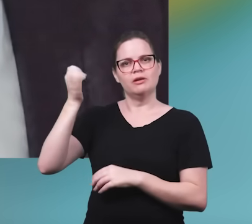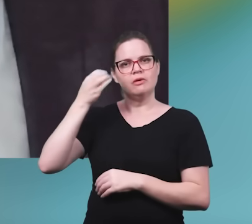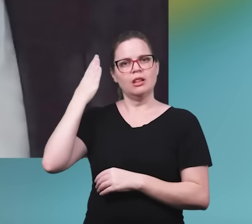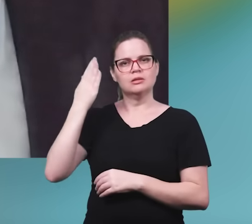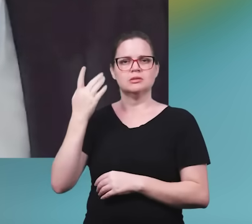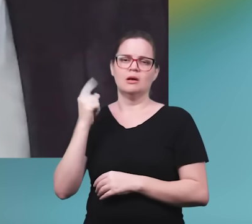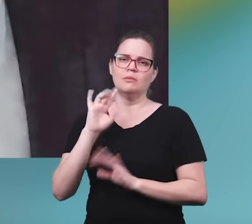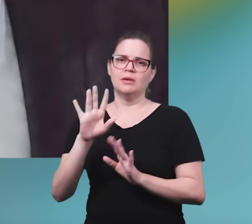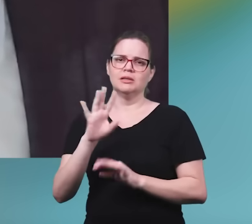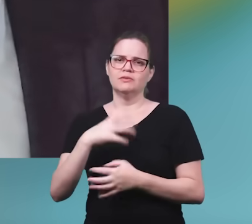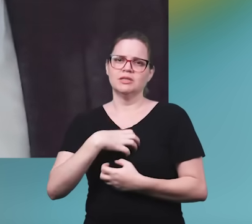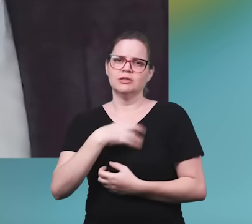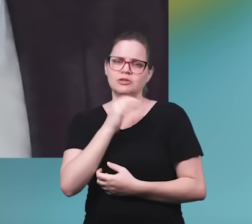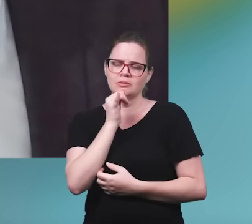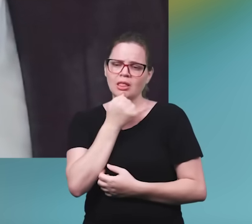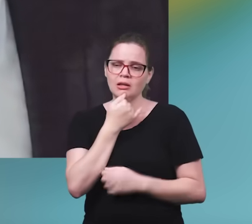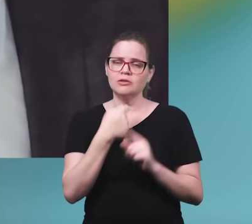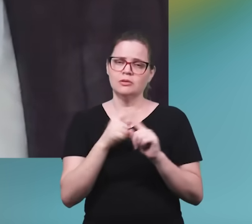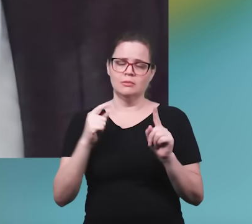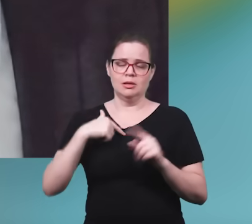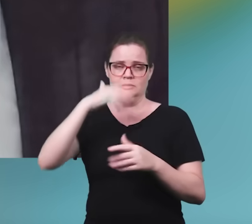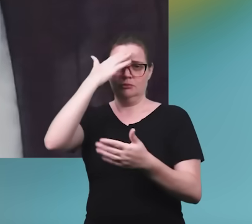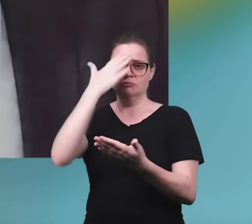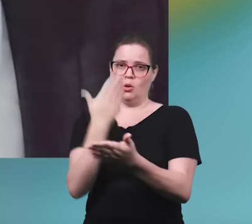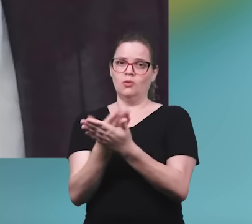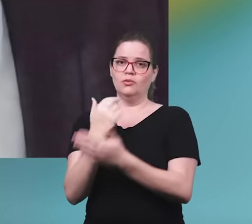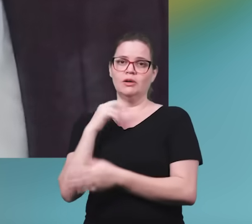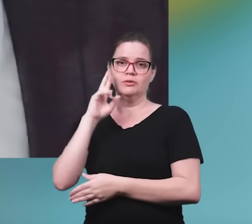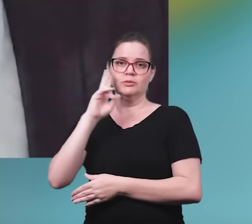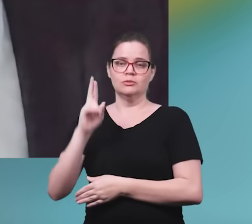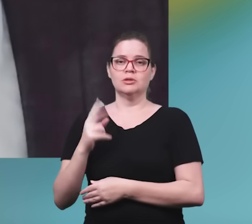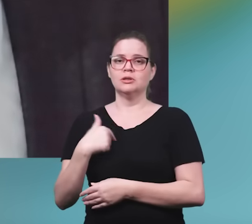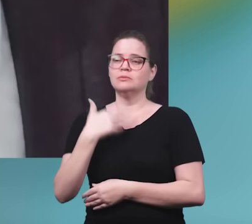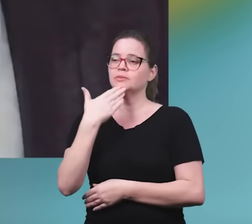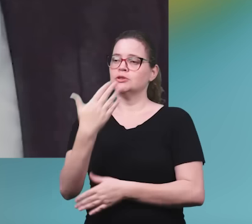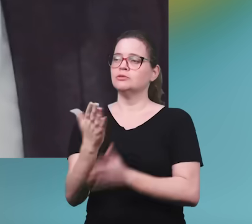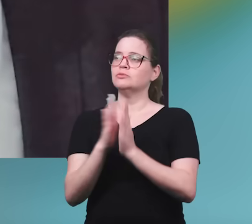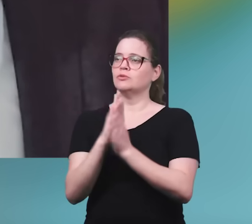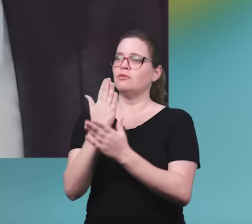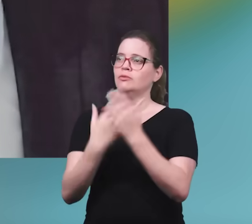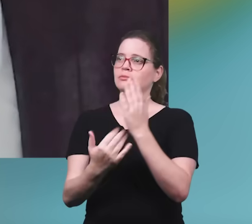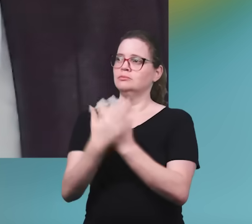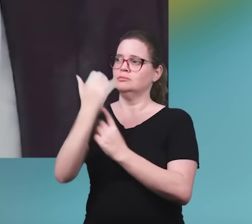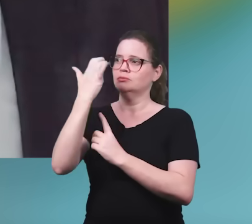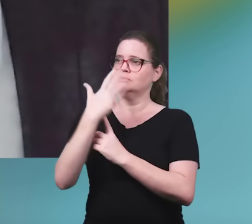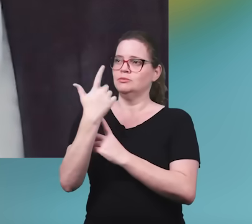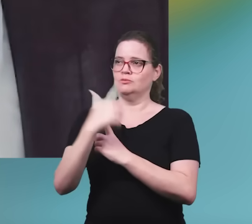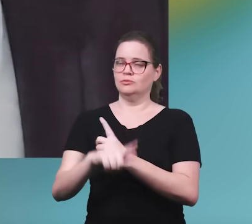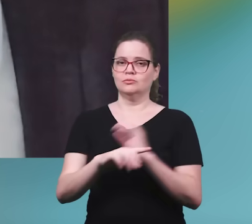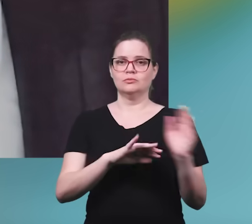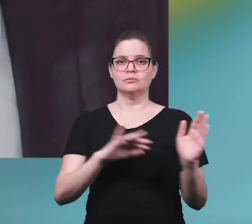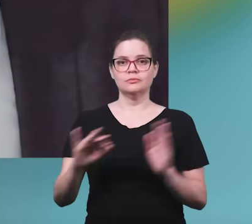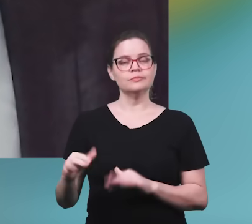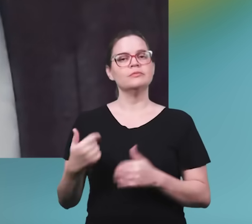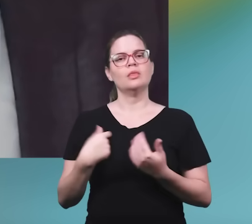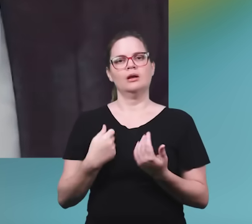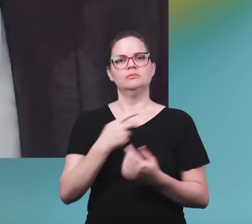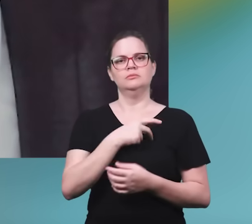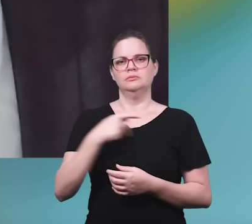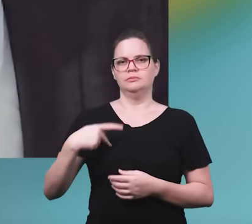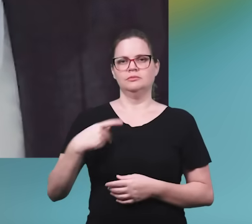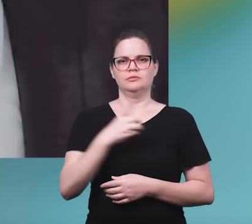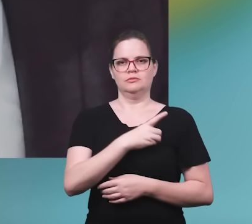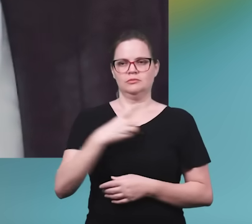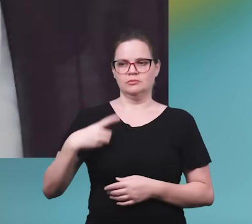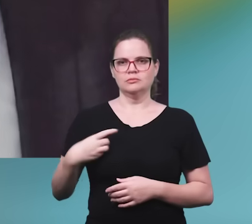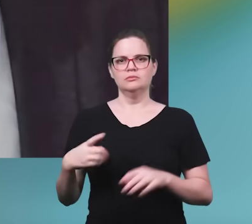diz que estava entristecida, mas confiante no Senhor, e que desejava uma imposição de mãos. Recebeu a imposição